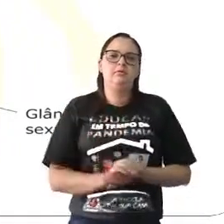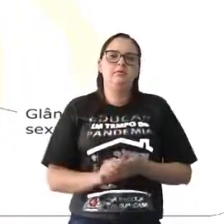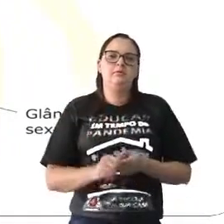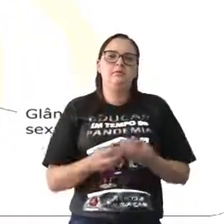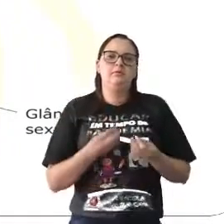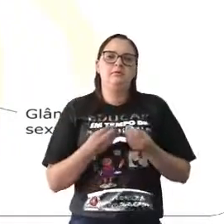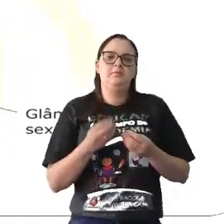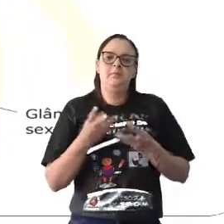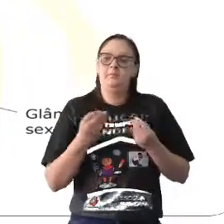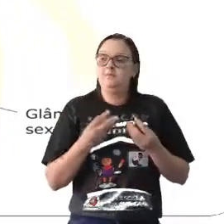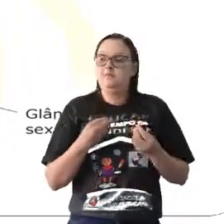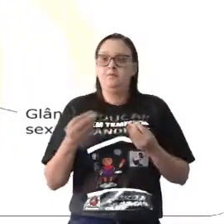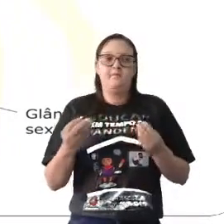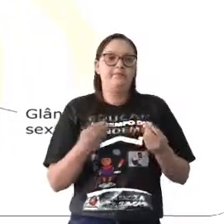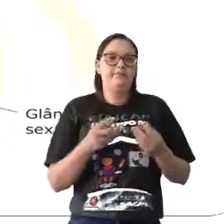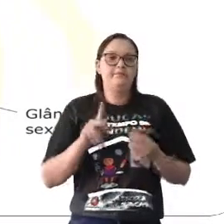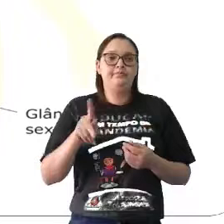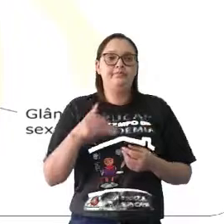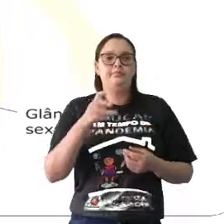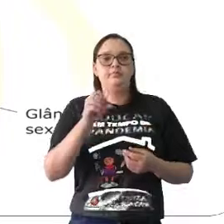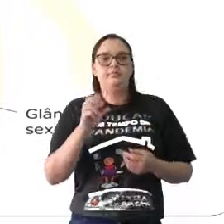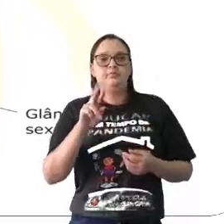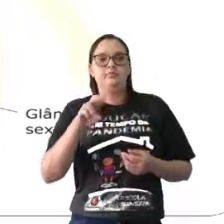exagerada desse hormônio no nosso organismo,